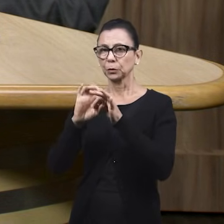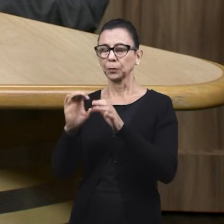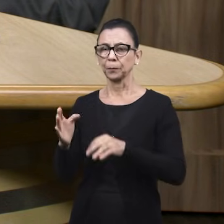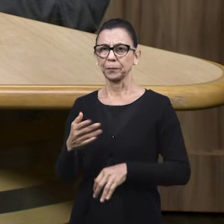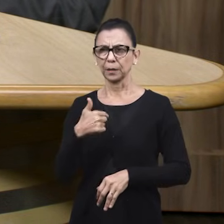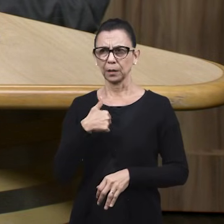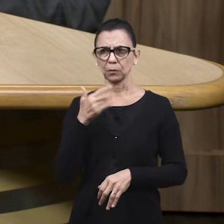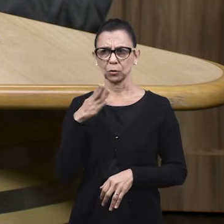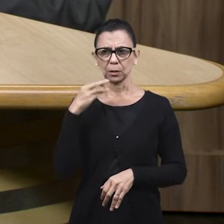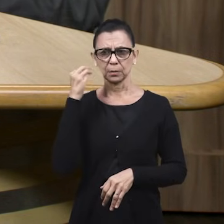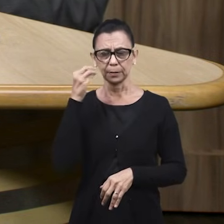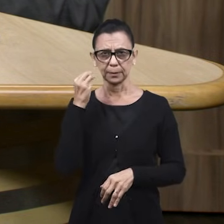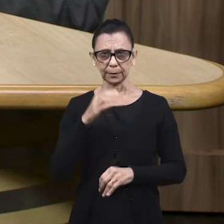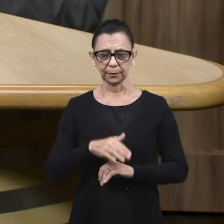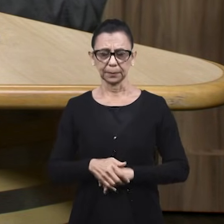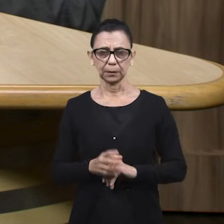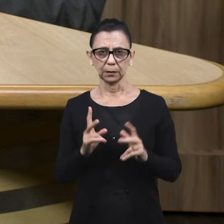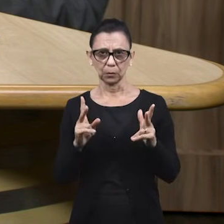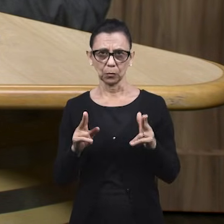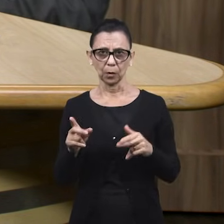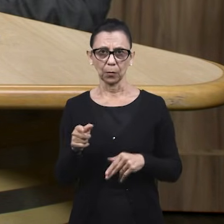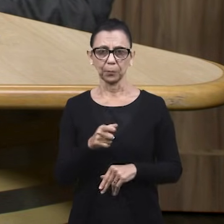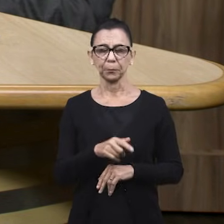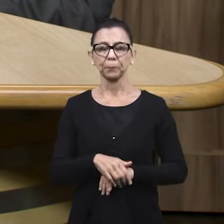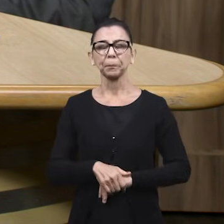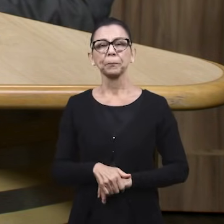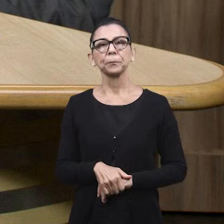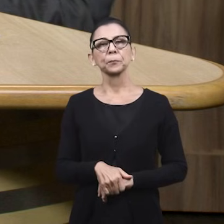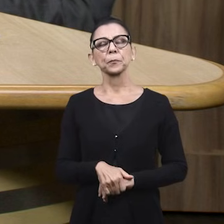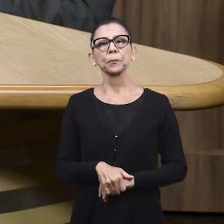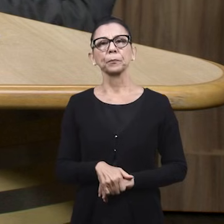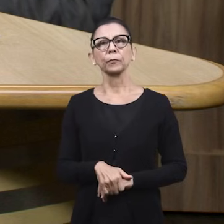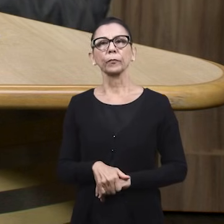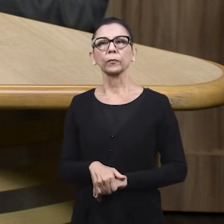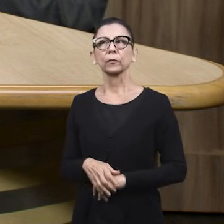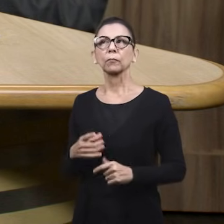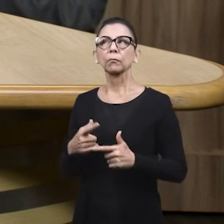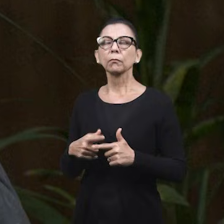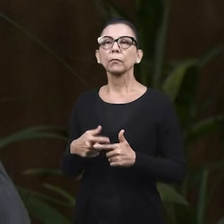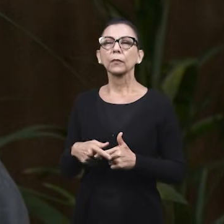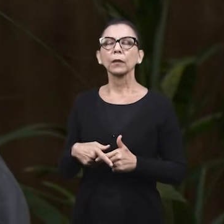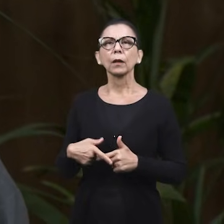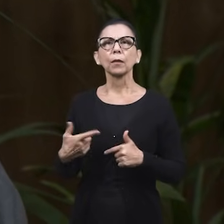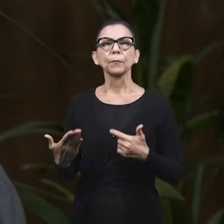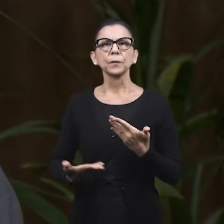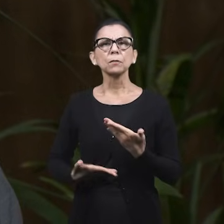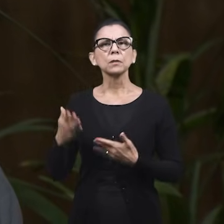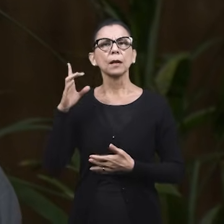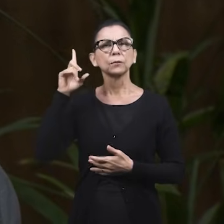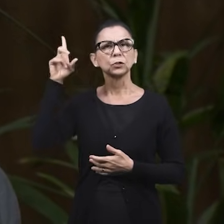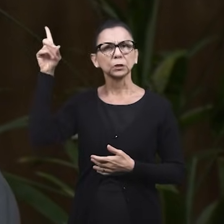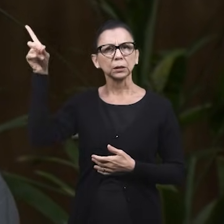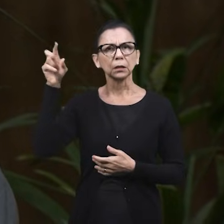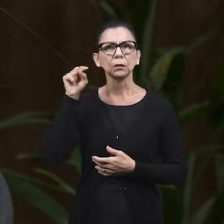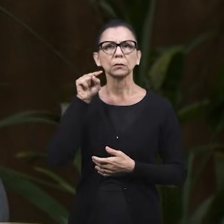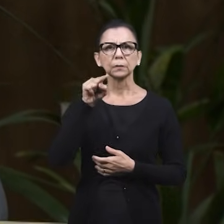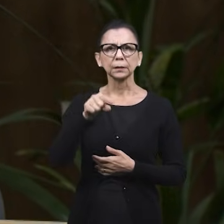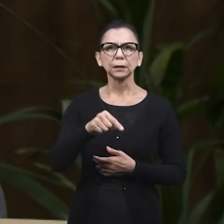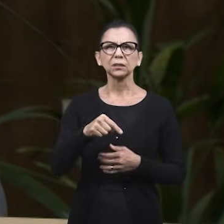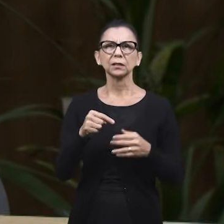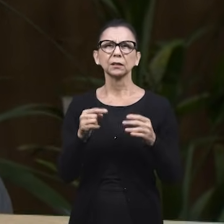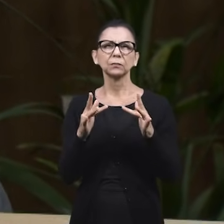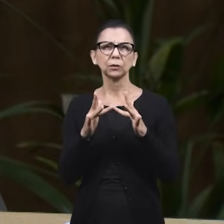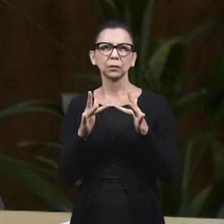uma experiência também nesse sentido. Porque o servo de Deus que já tem algum tempo com contato